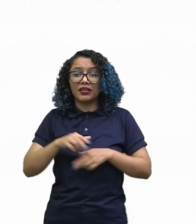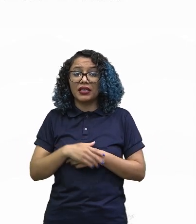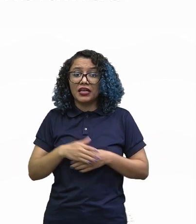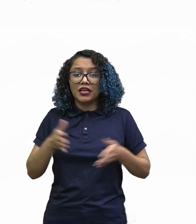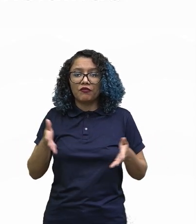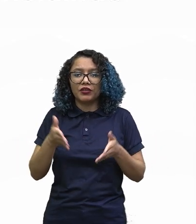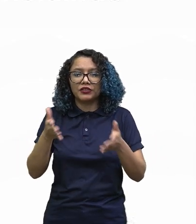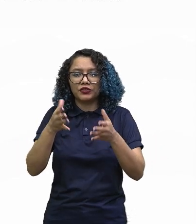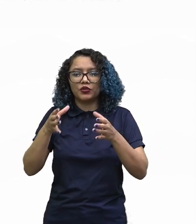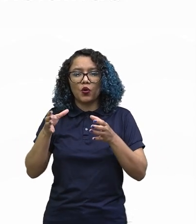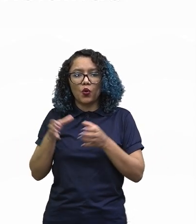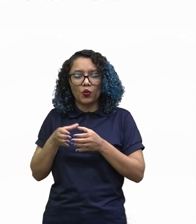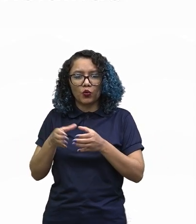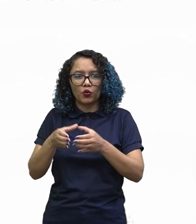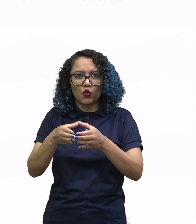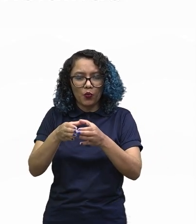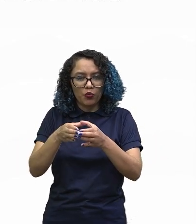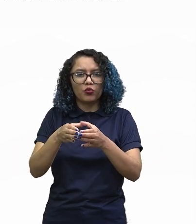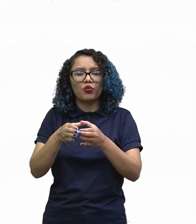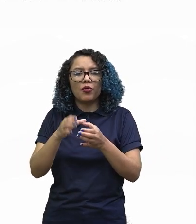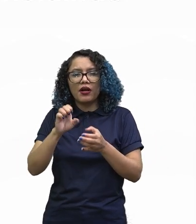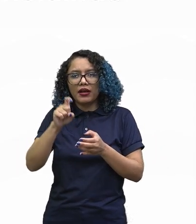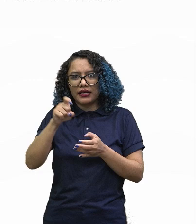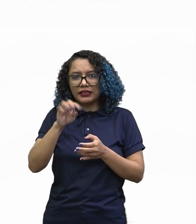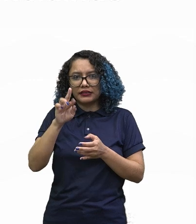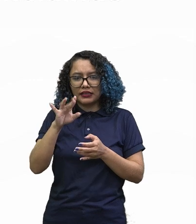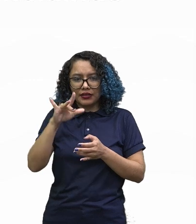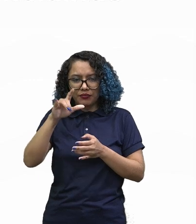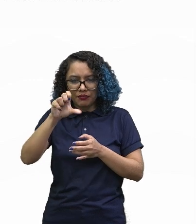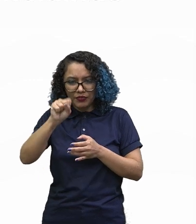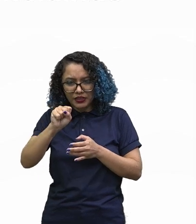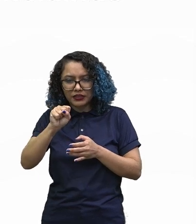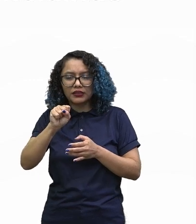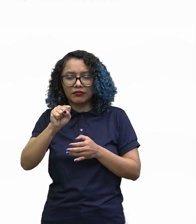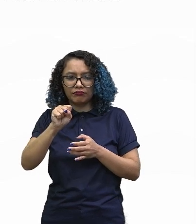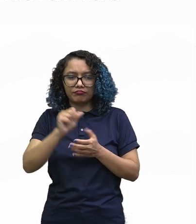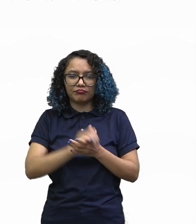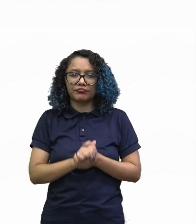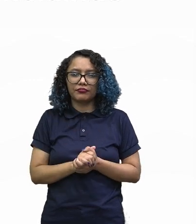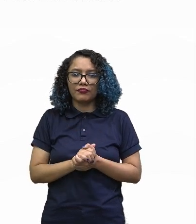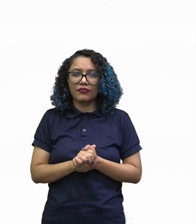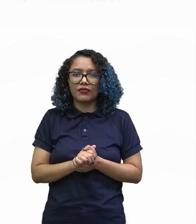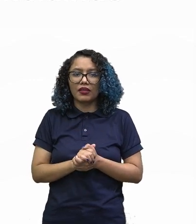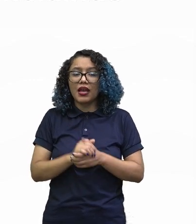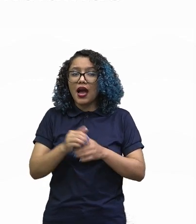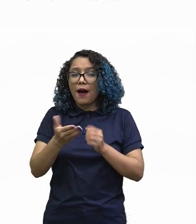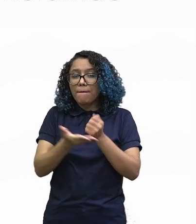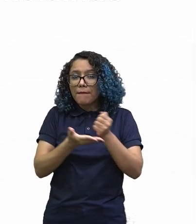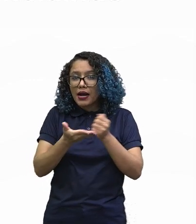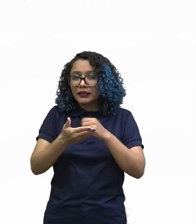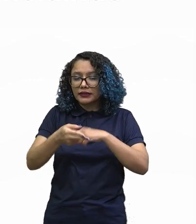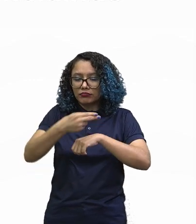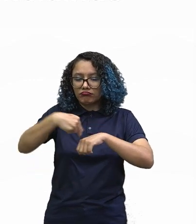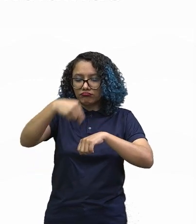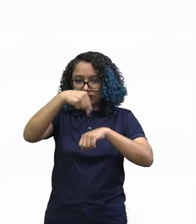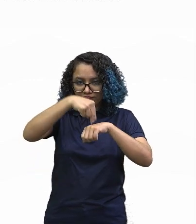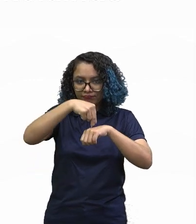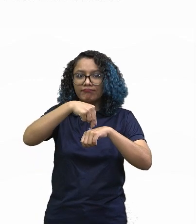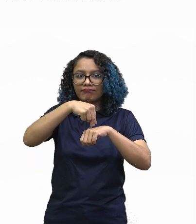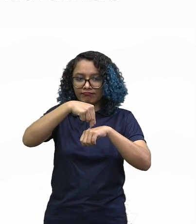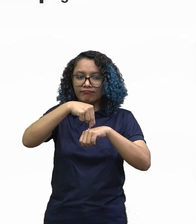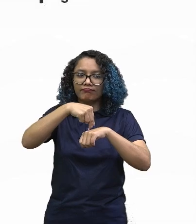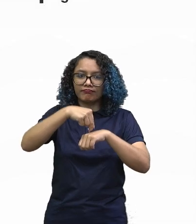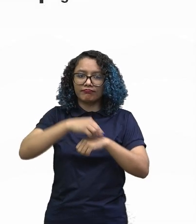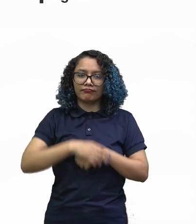movimentos extremistas, o que utilizavam o nacionalismo, né, como a sua base. Então, dentro desse